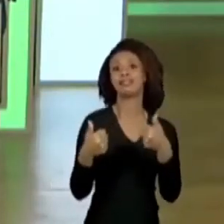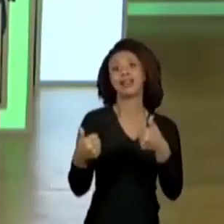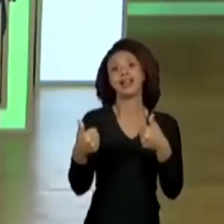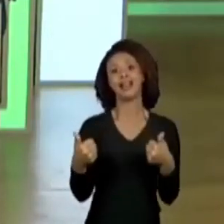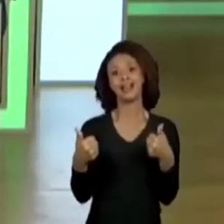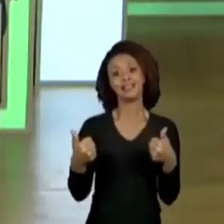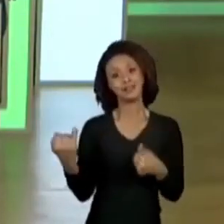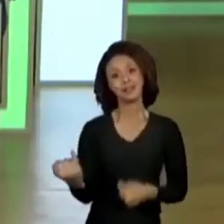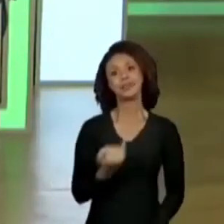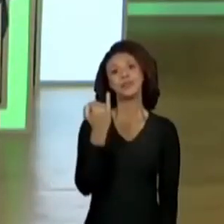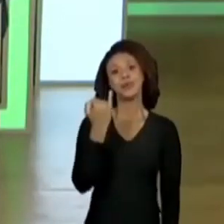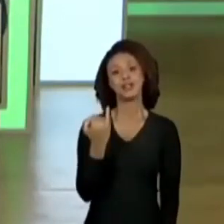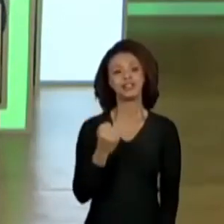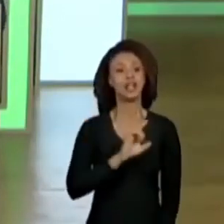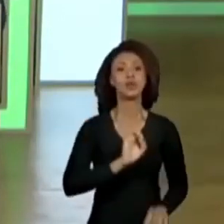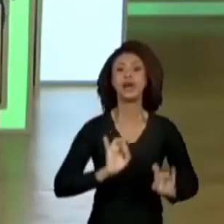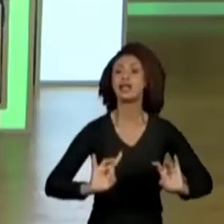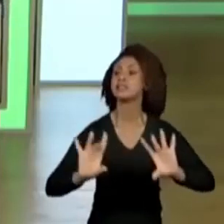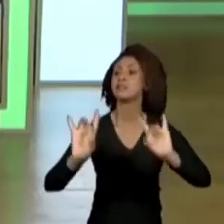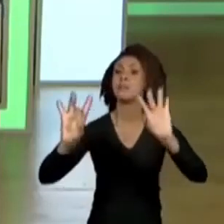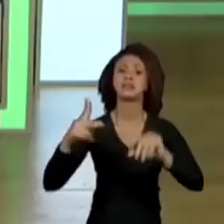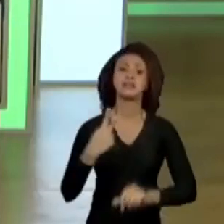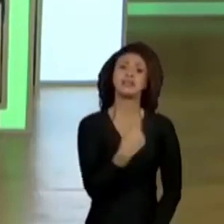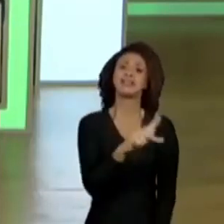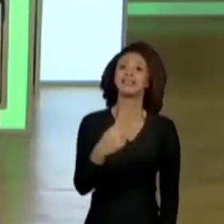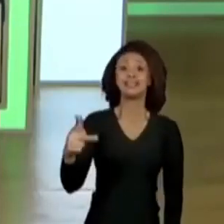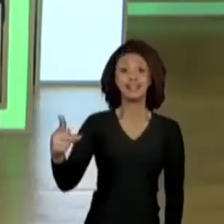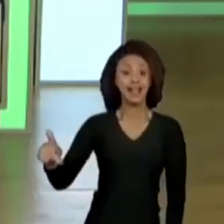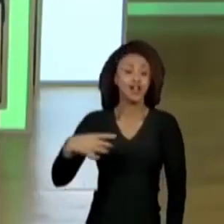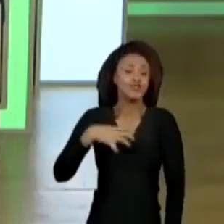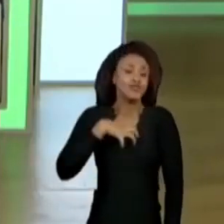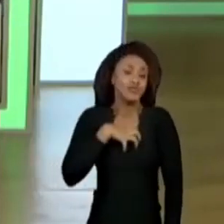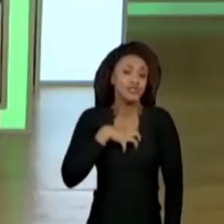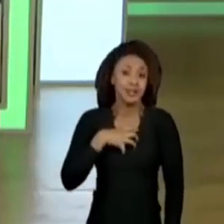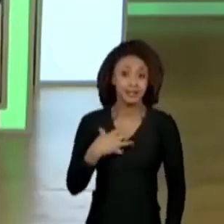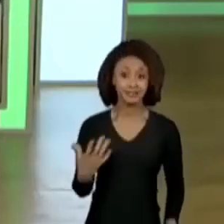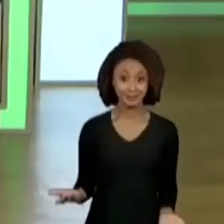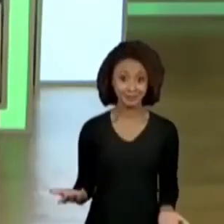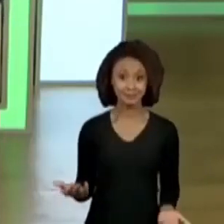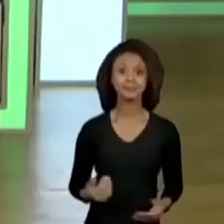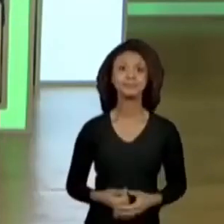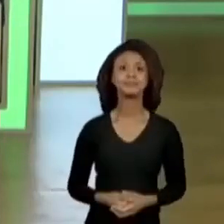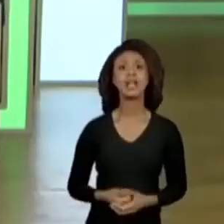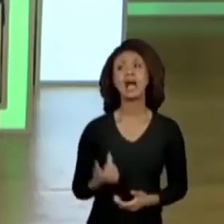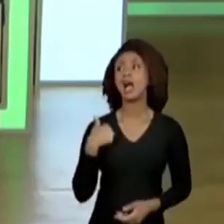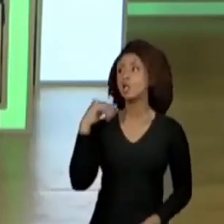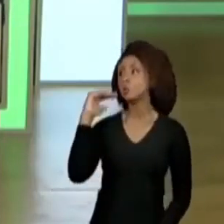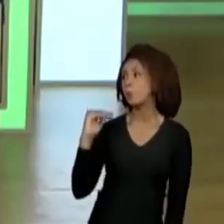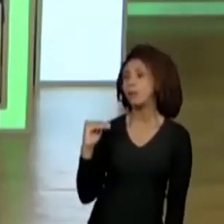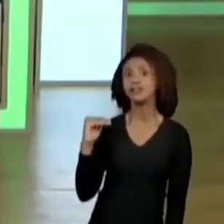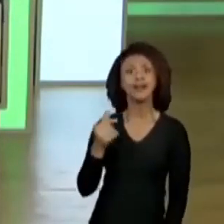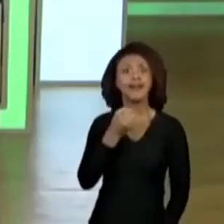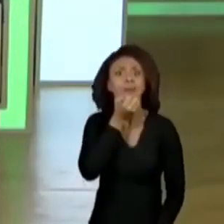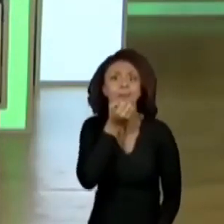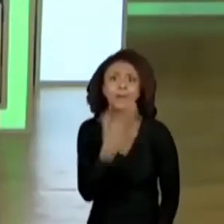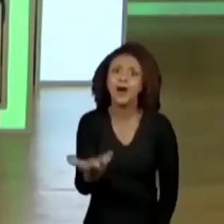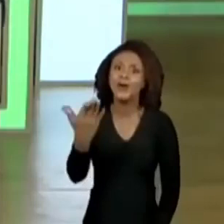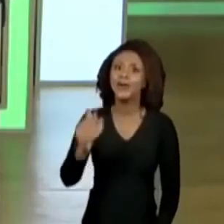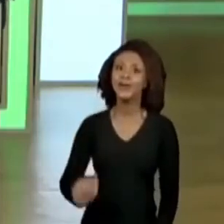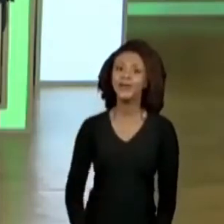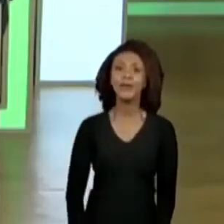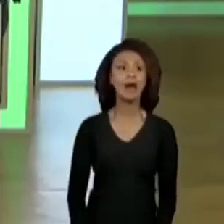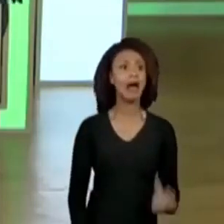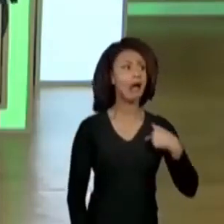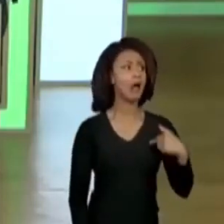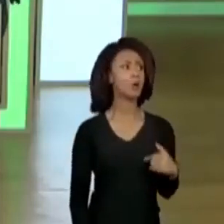gente, cada um é especial do seu jeito, não é? Do seu jeito, exatamente. Ah, eu sou mais baixinho. Que delícia!